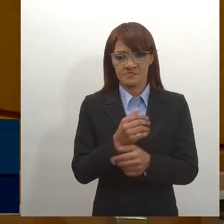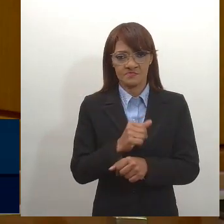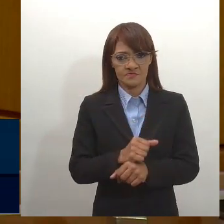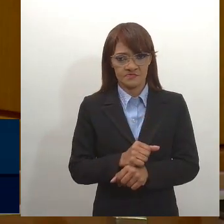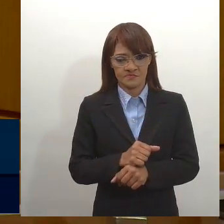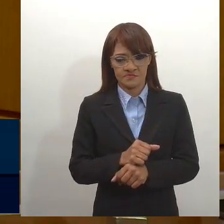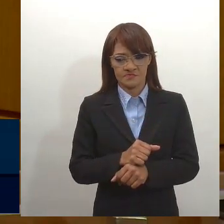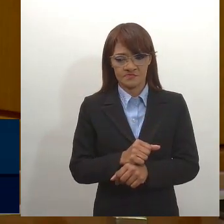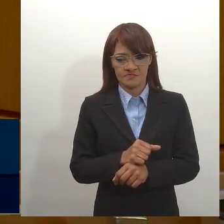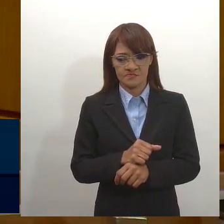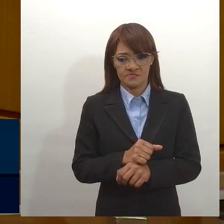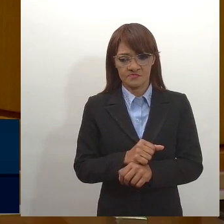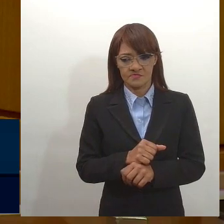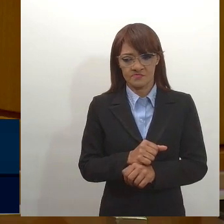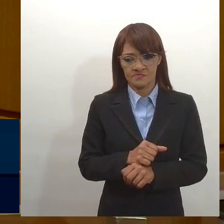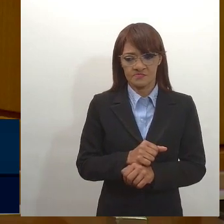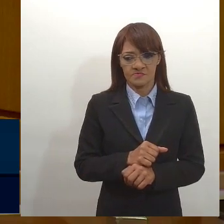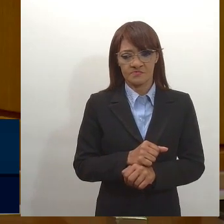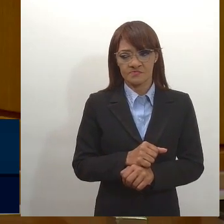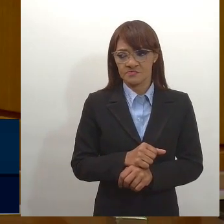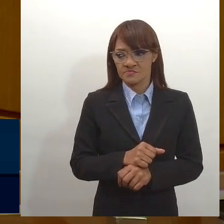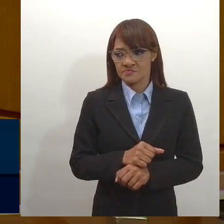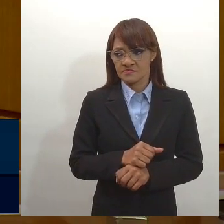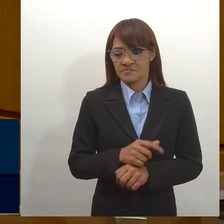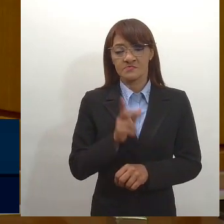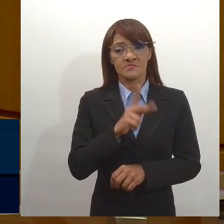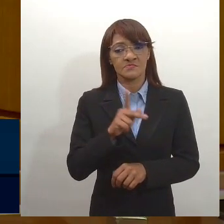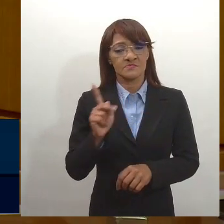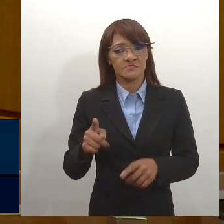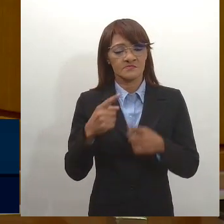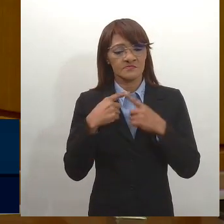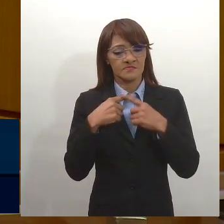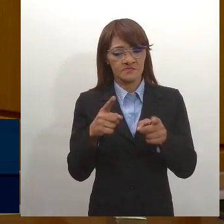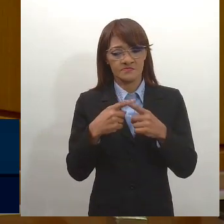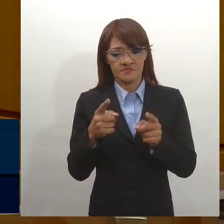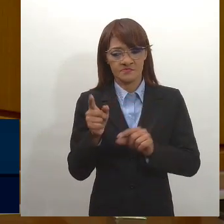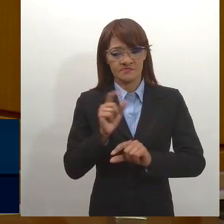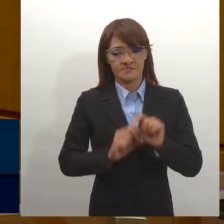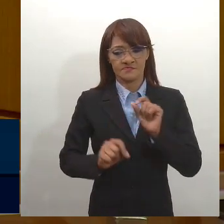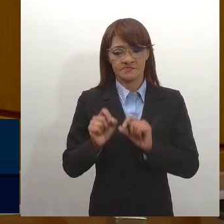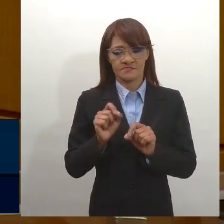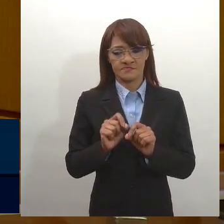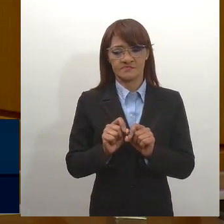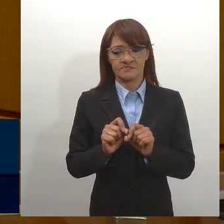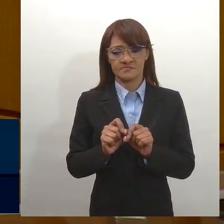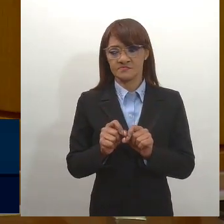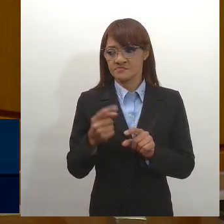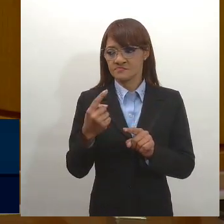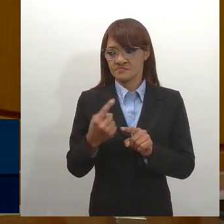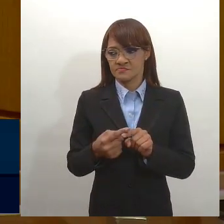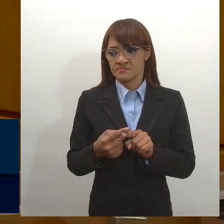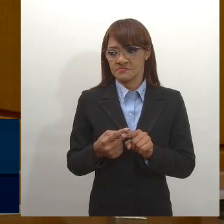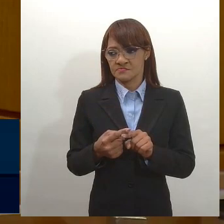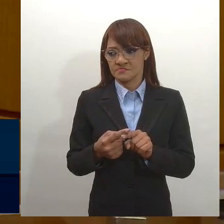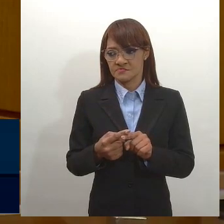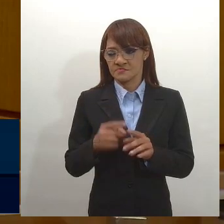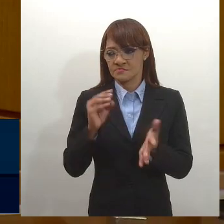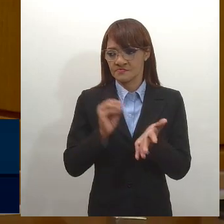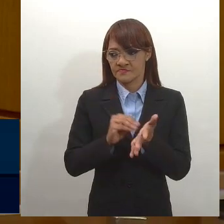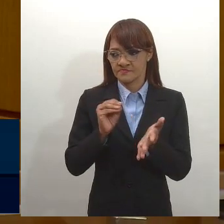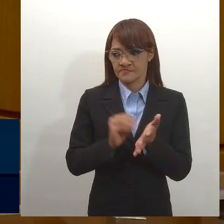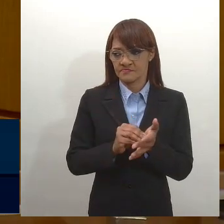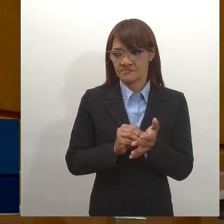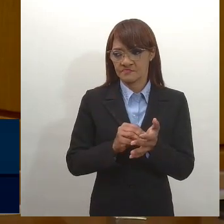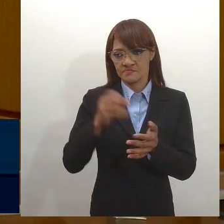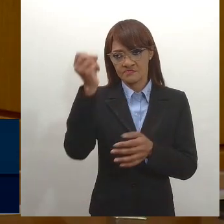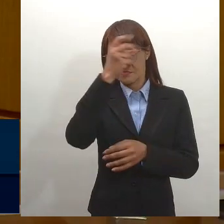deputada Carminha, da inabilidade e falta de ação da Prefeitura da Barra para